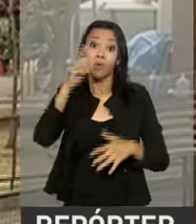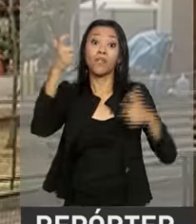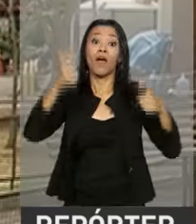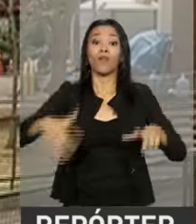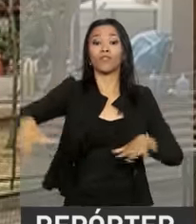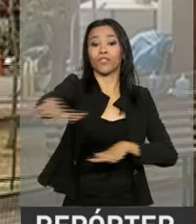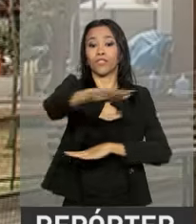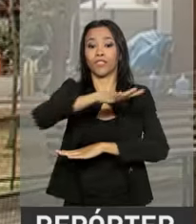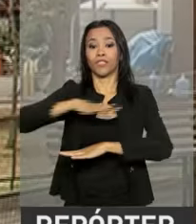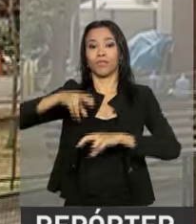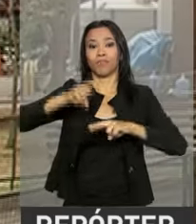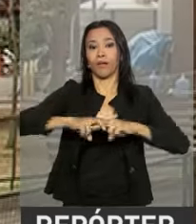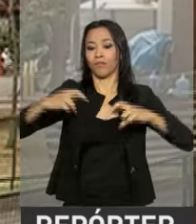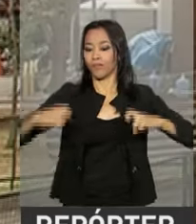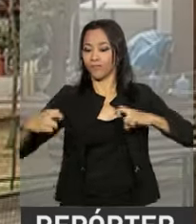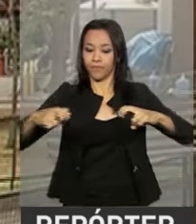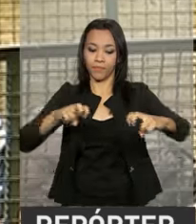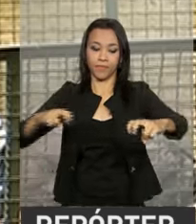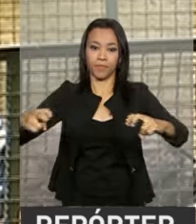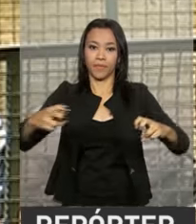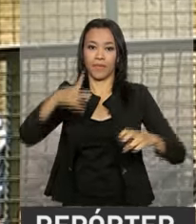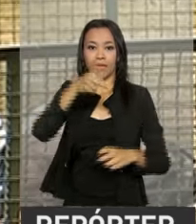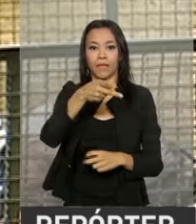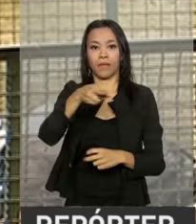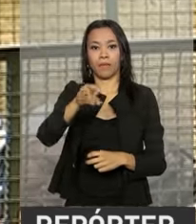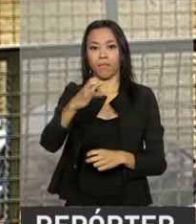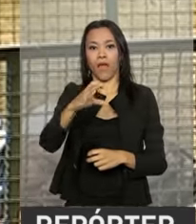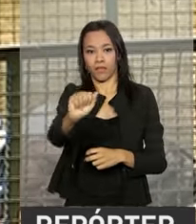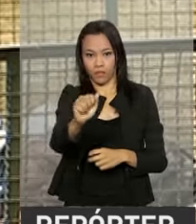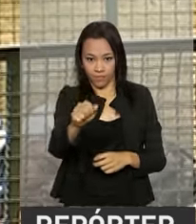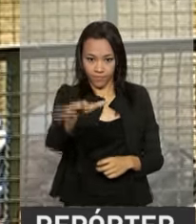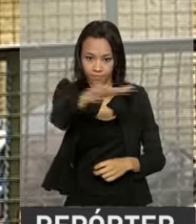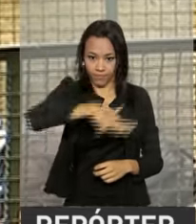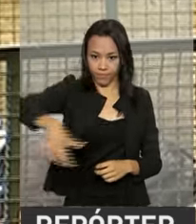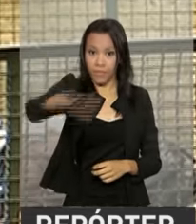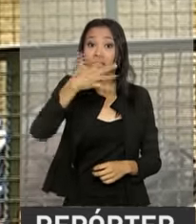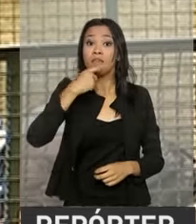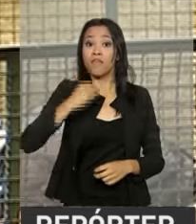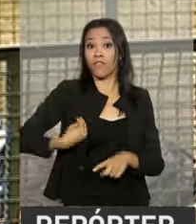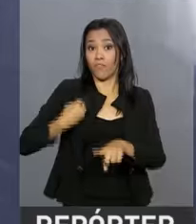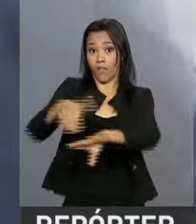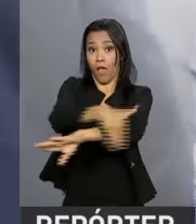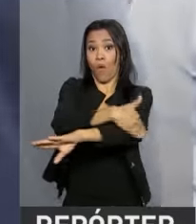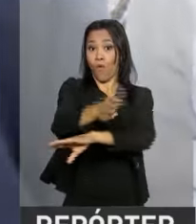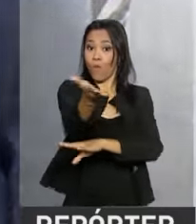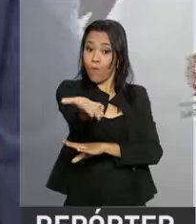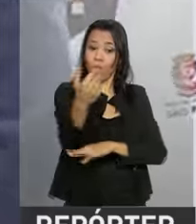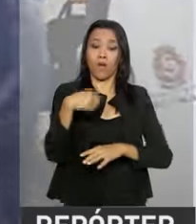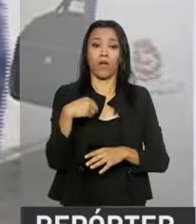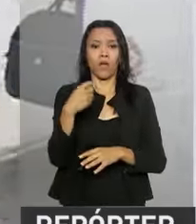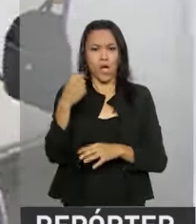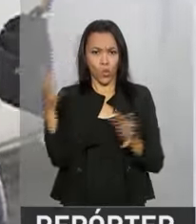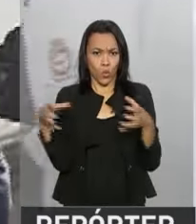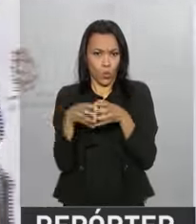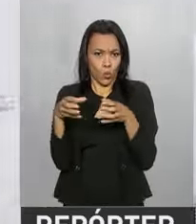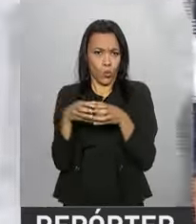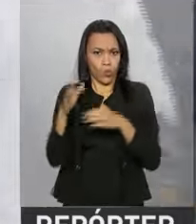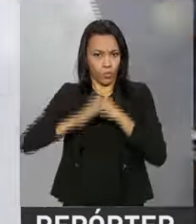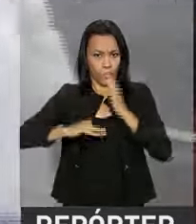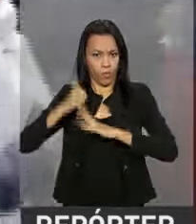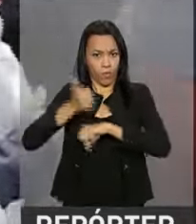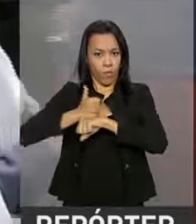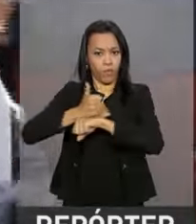praças da região. E para aumentar o acesso de quem está em situação de rua ao serviço de saúde, uma equipe de